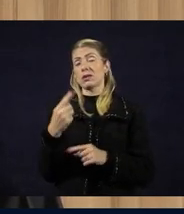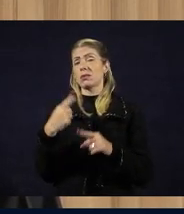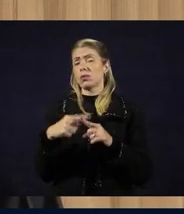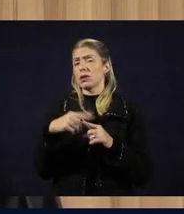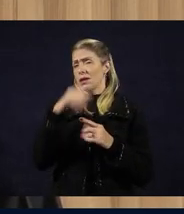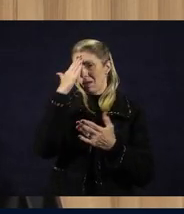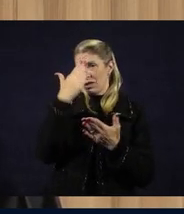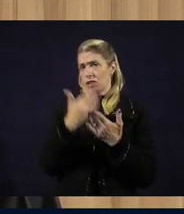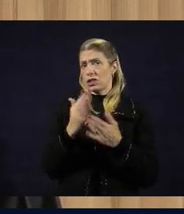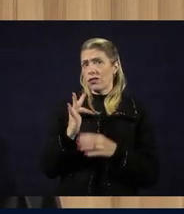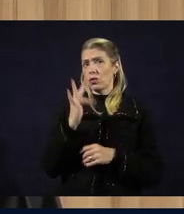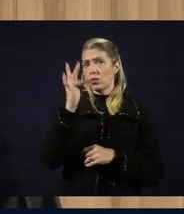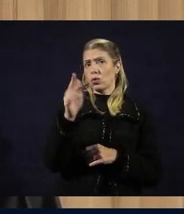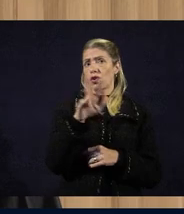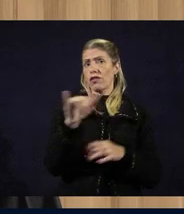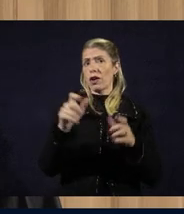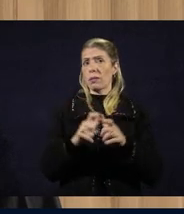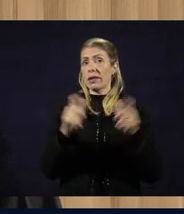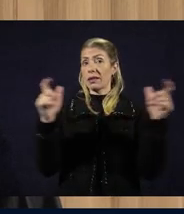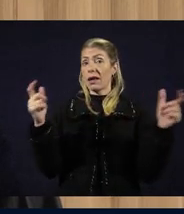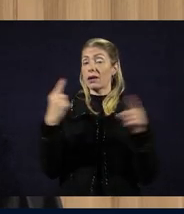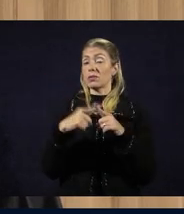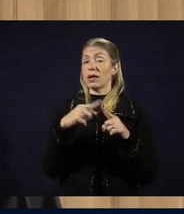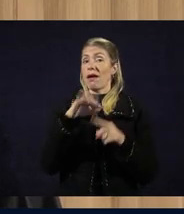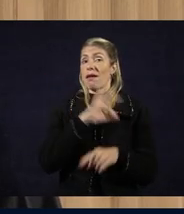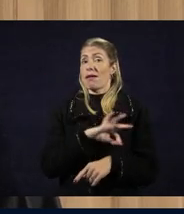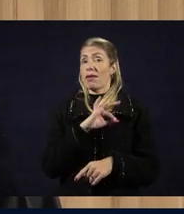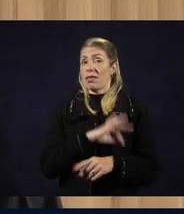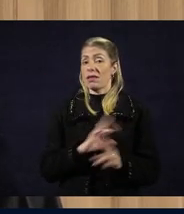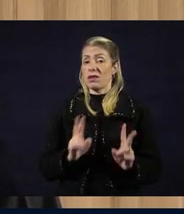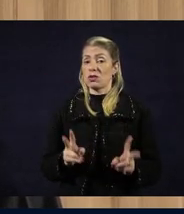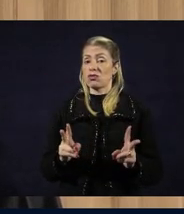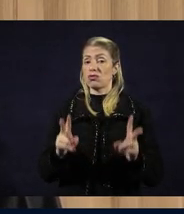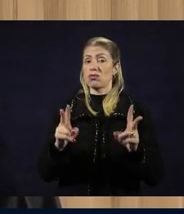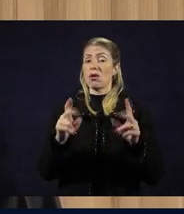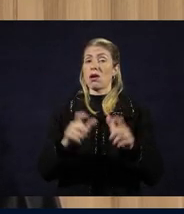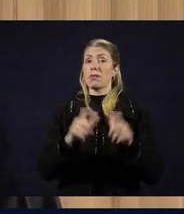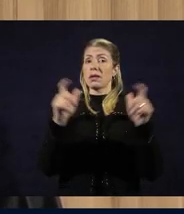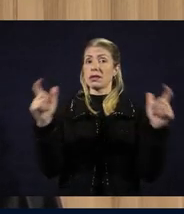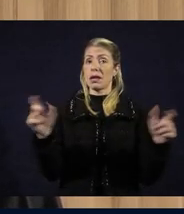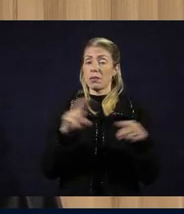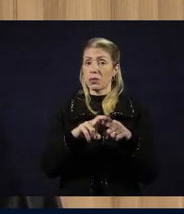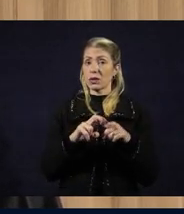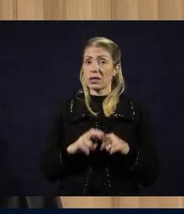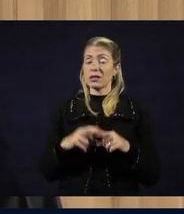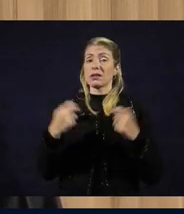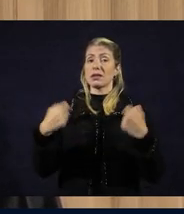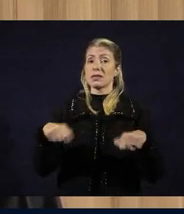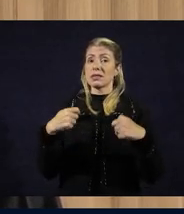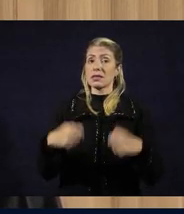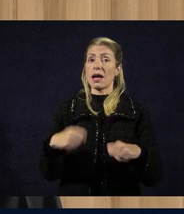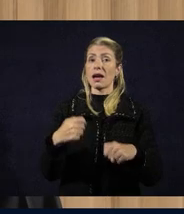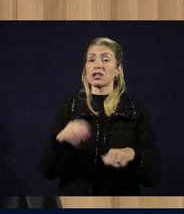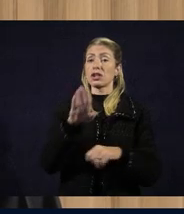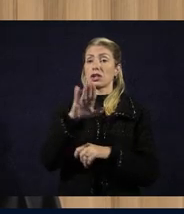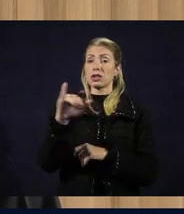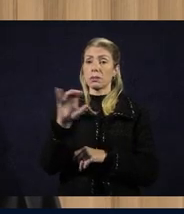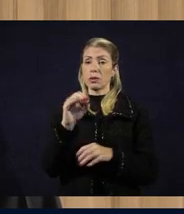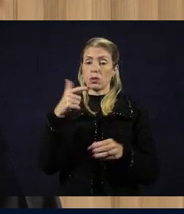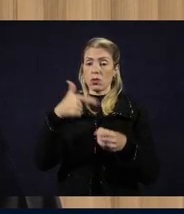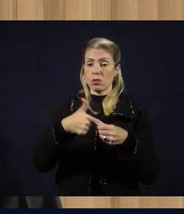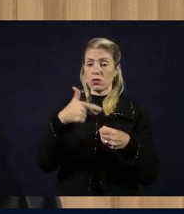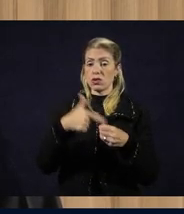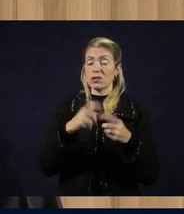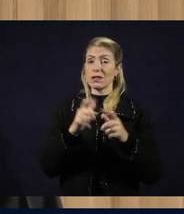né Porque continua aumentando a renda né a demanda biocombustíveis também está aumentando certo e